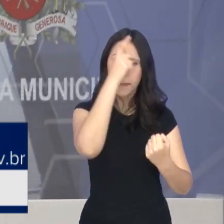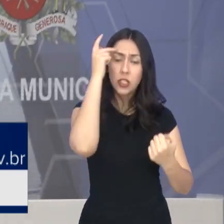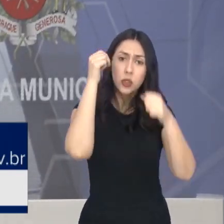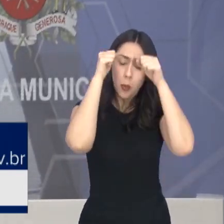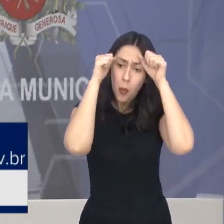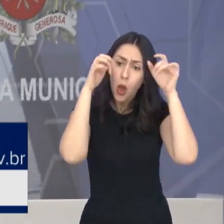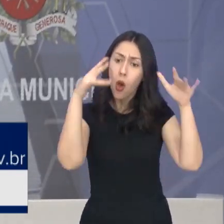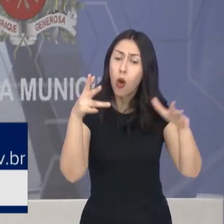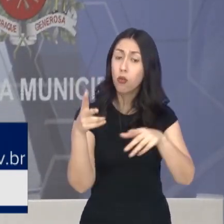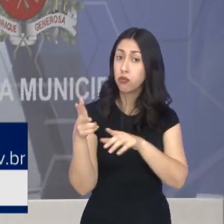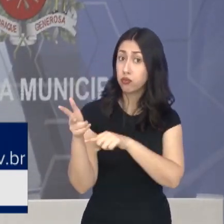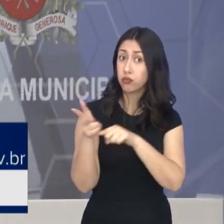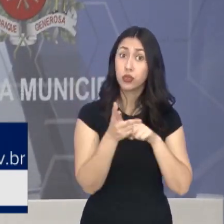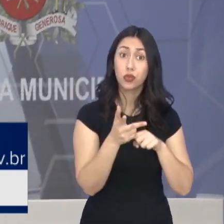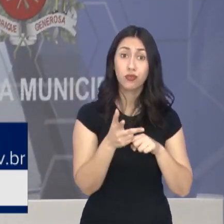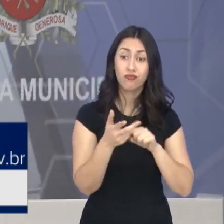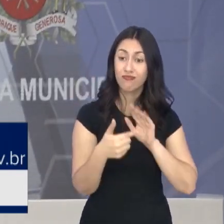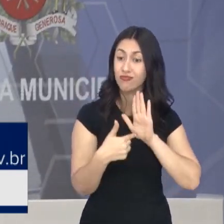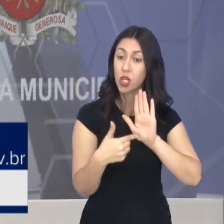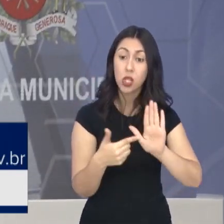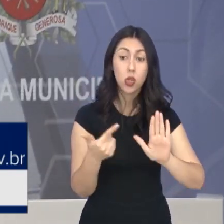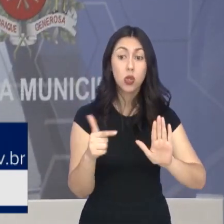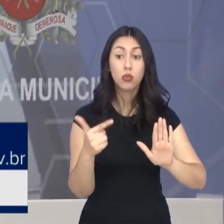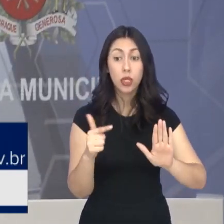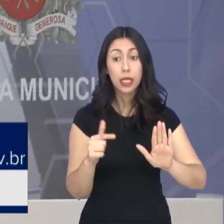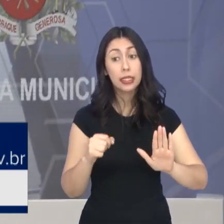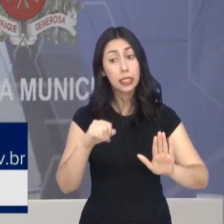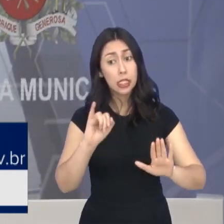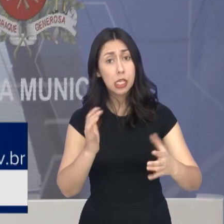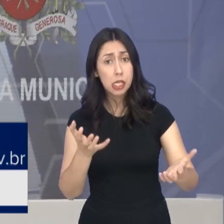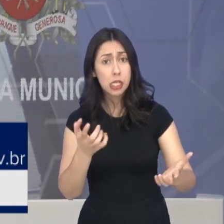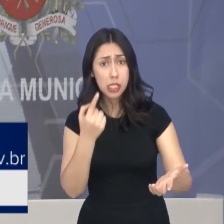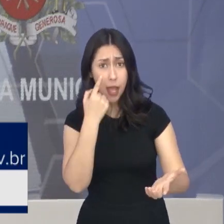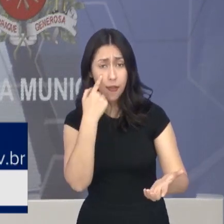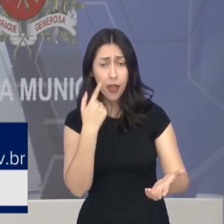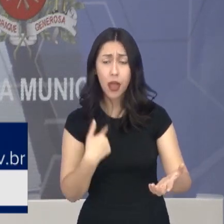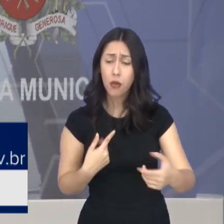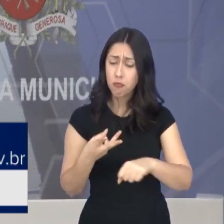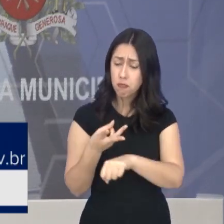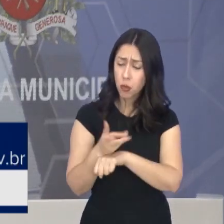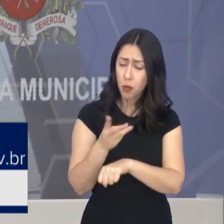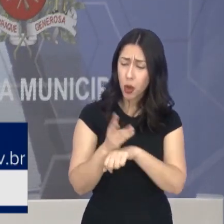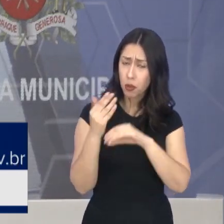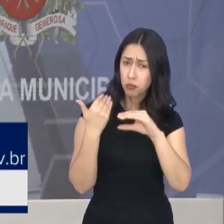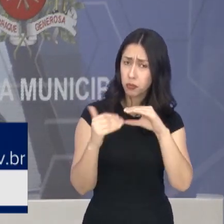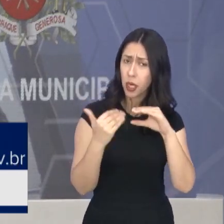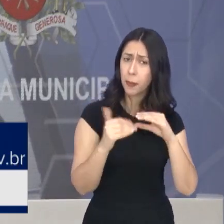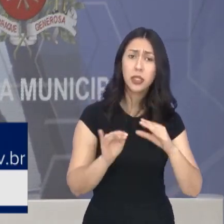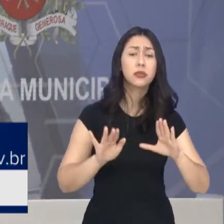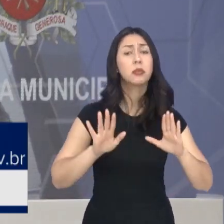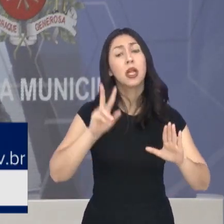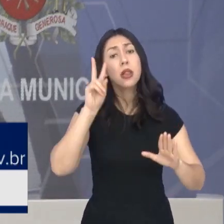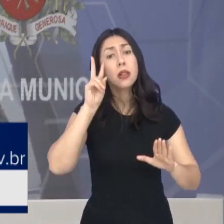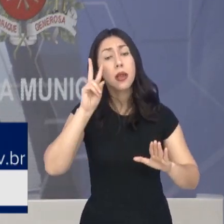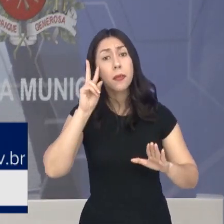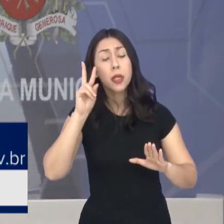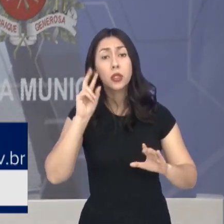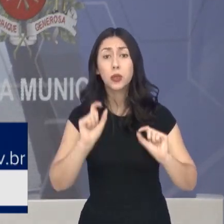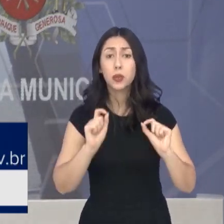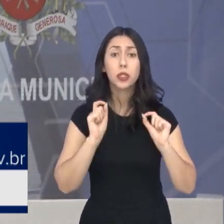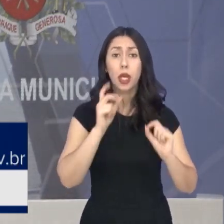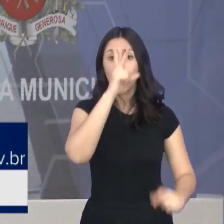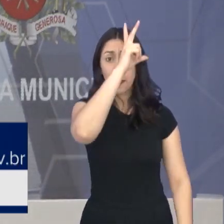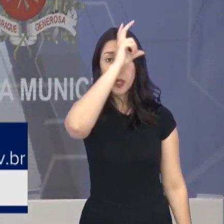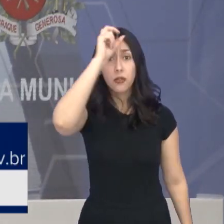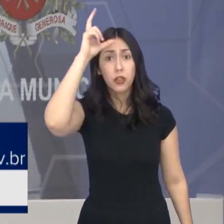que quiser ver o vídeo, eu já encaminho, está no meu WhatsApp. E aqui, lembrando, né, que a prefeitura assinou o convênio